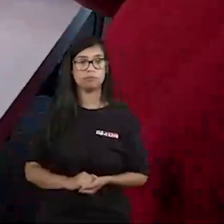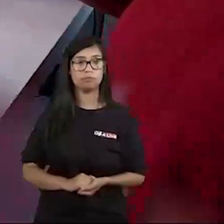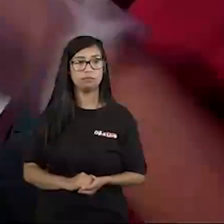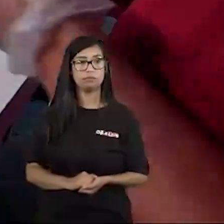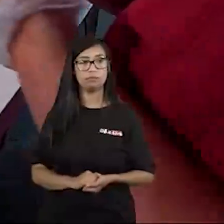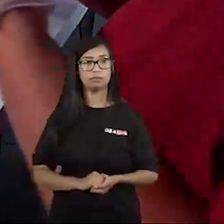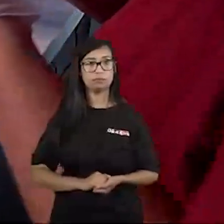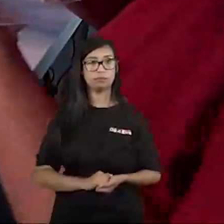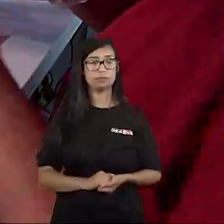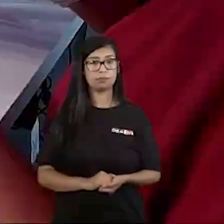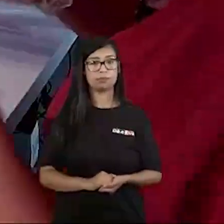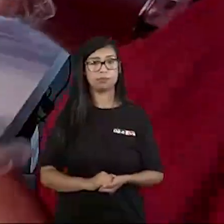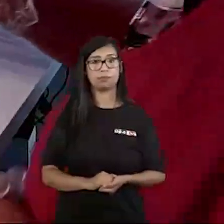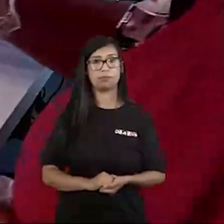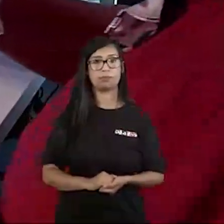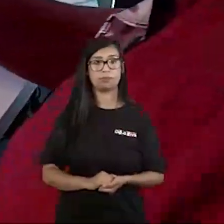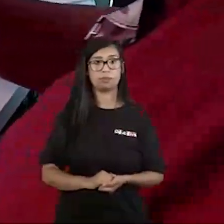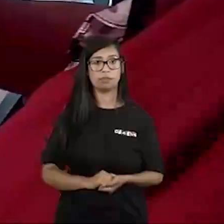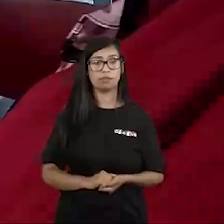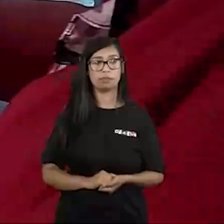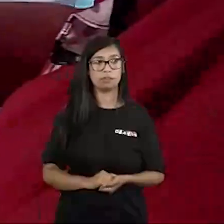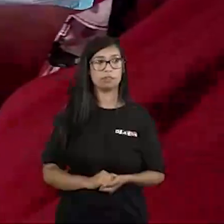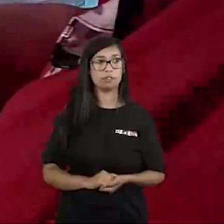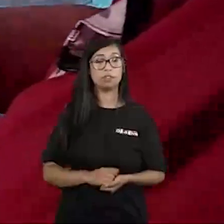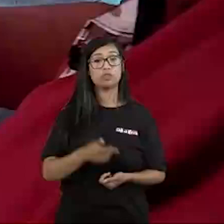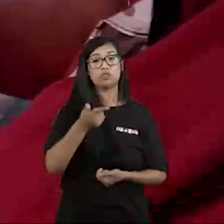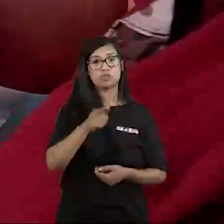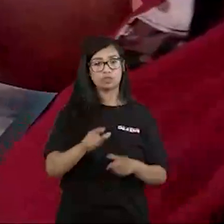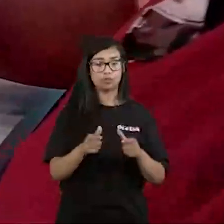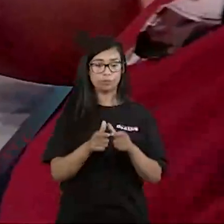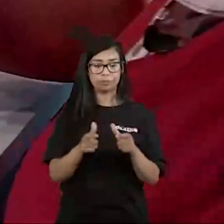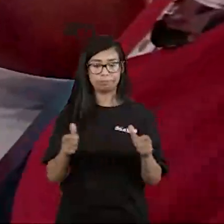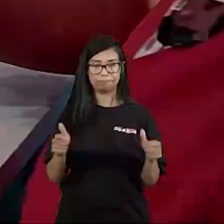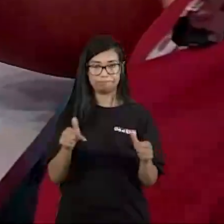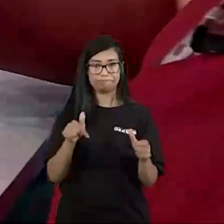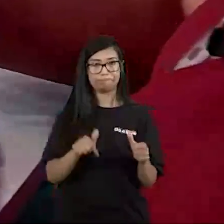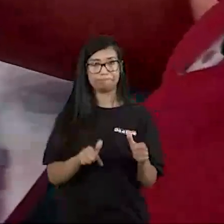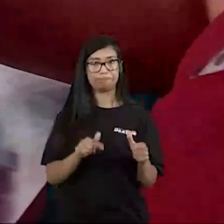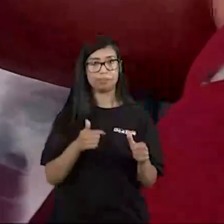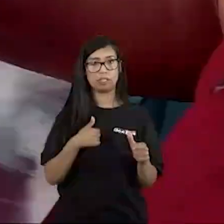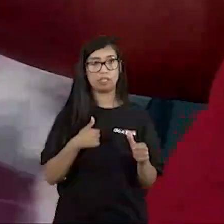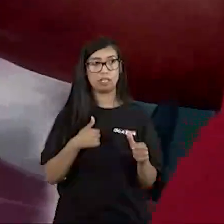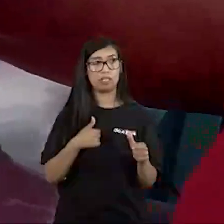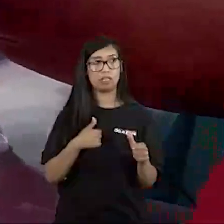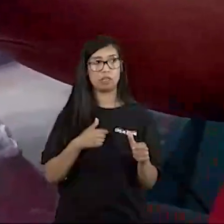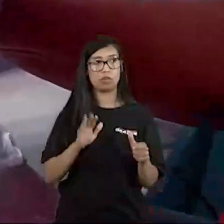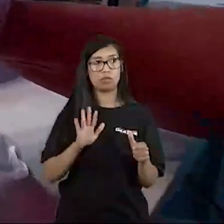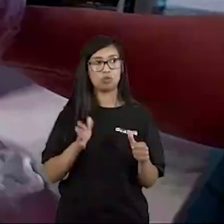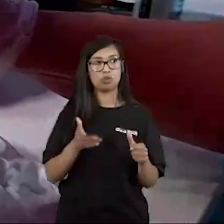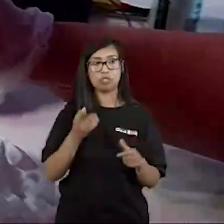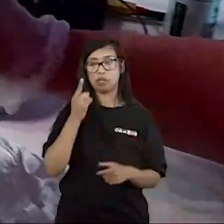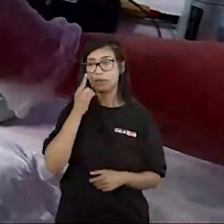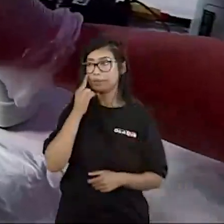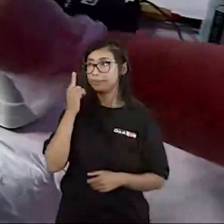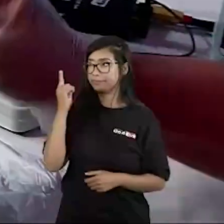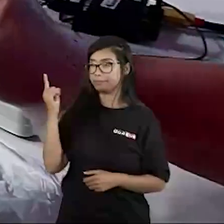Então, pensando numa pústula, de novo, pessoal, eu fiz a escarificação do pus, do exudato,